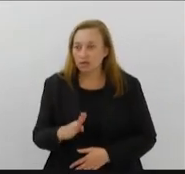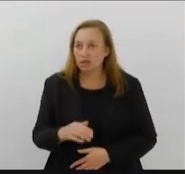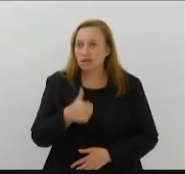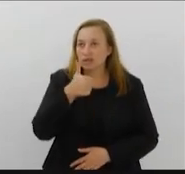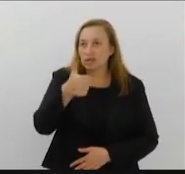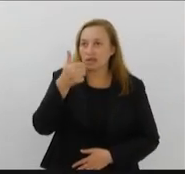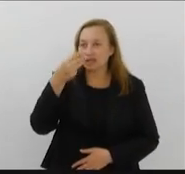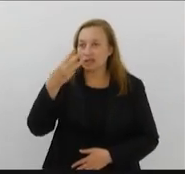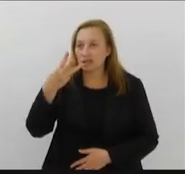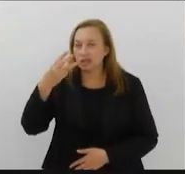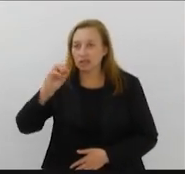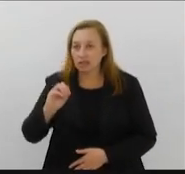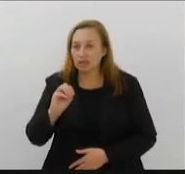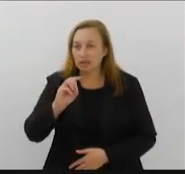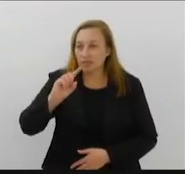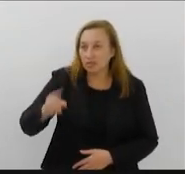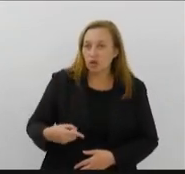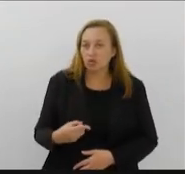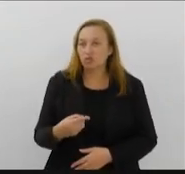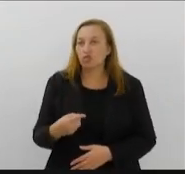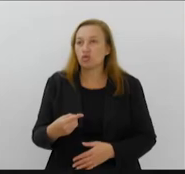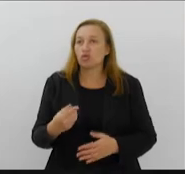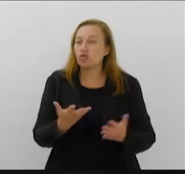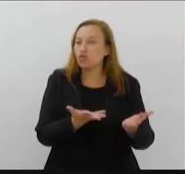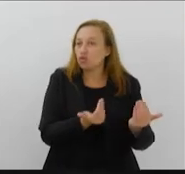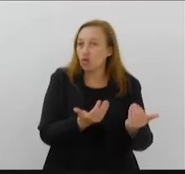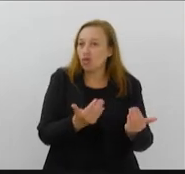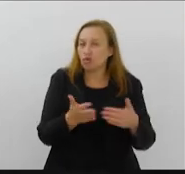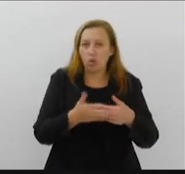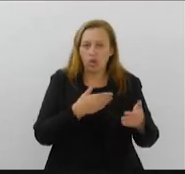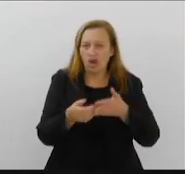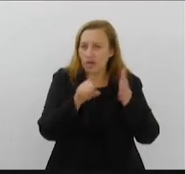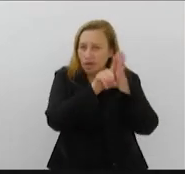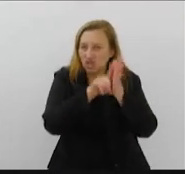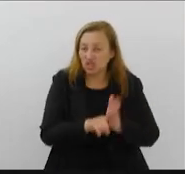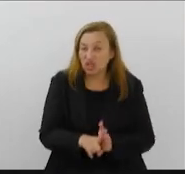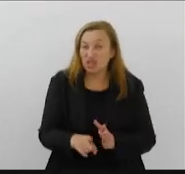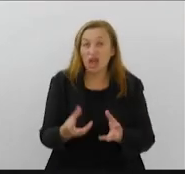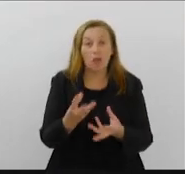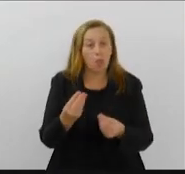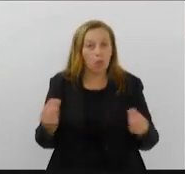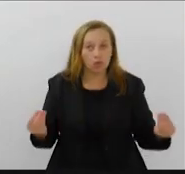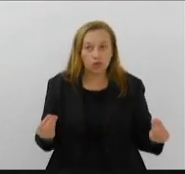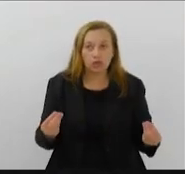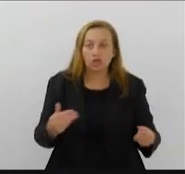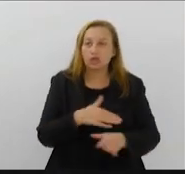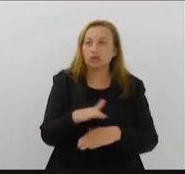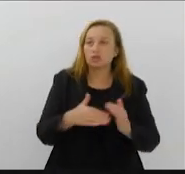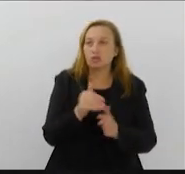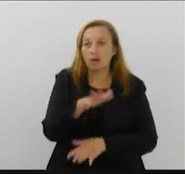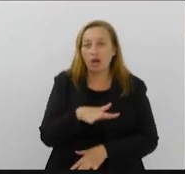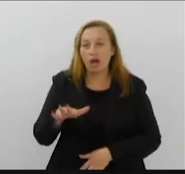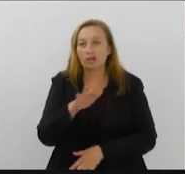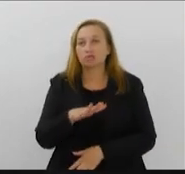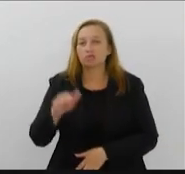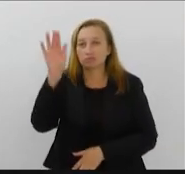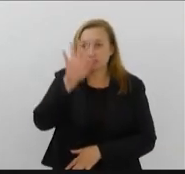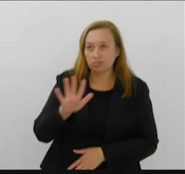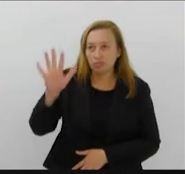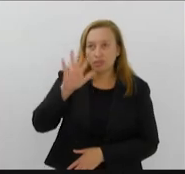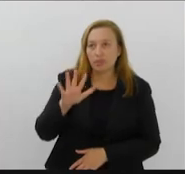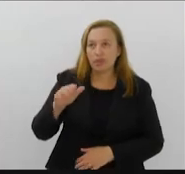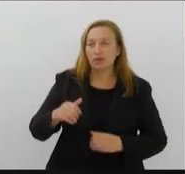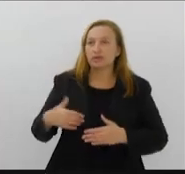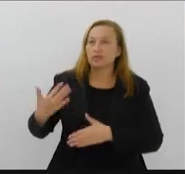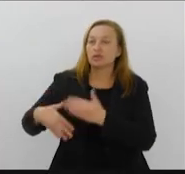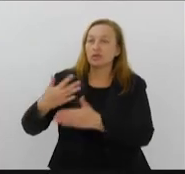mil jovens, em qualquer pesquisa, é muita coisa. Né? Então, a gente está falando de 130 mil jovens de todo o território nacional, que participaram com a gente ao